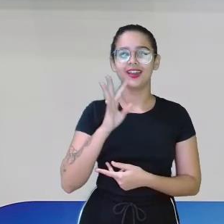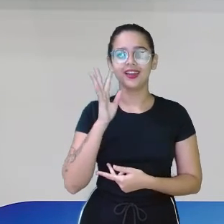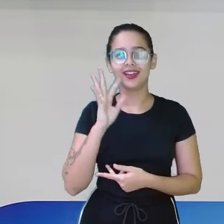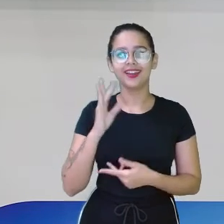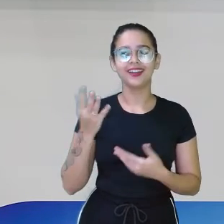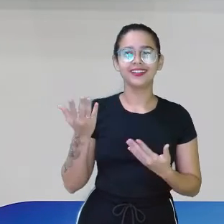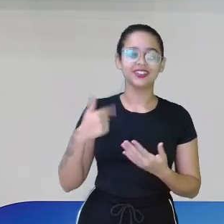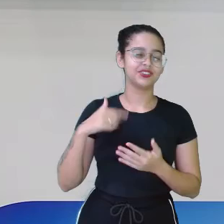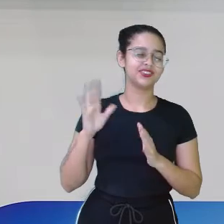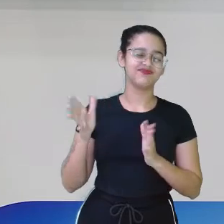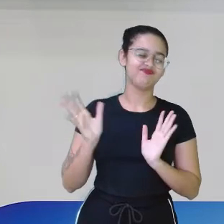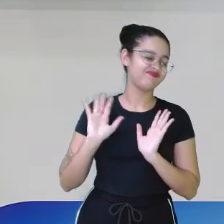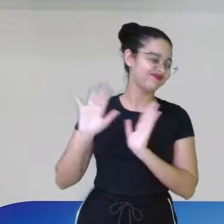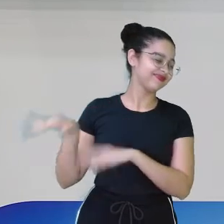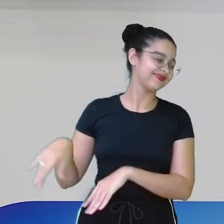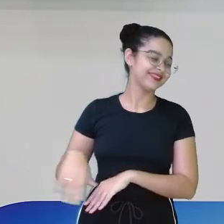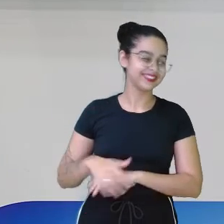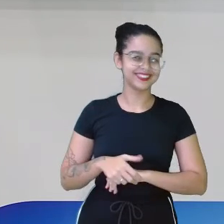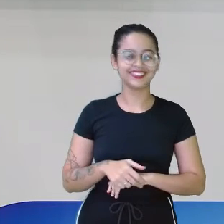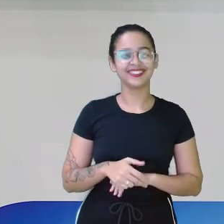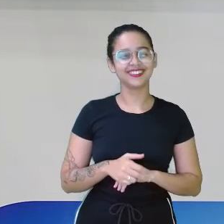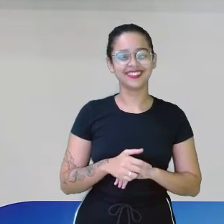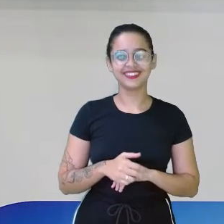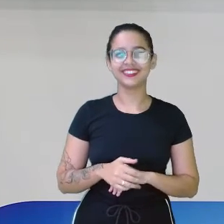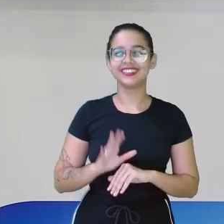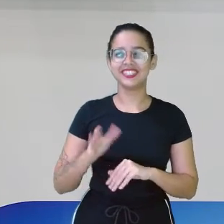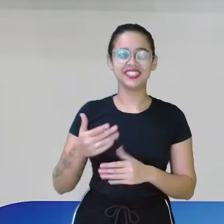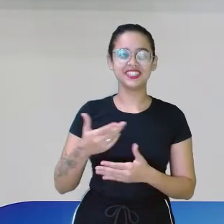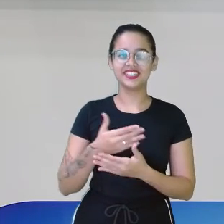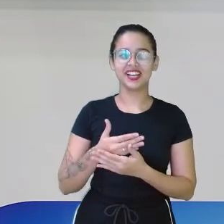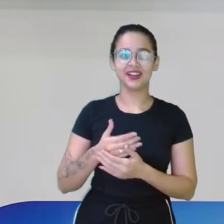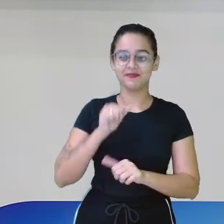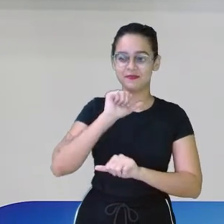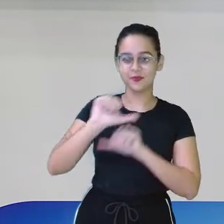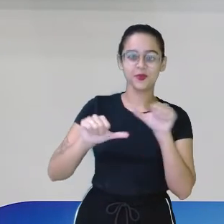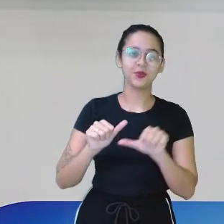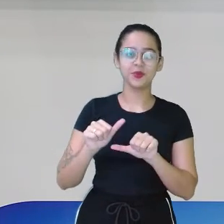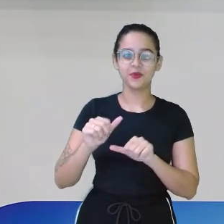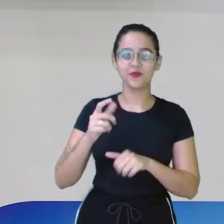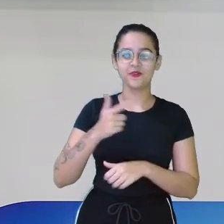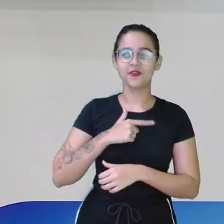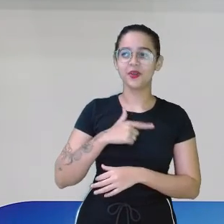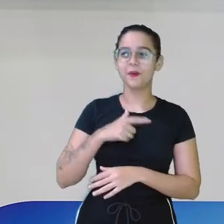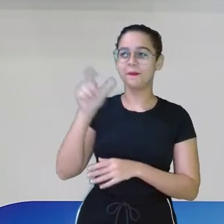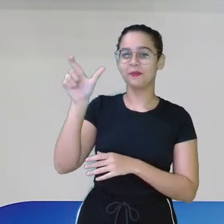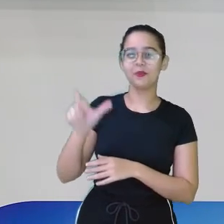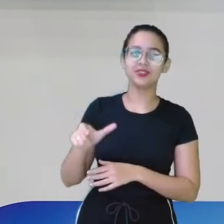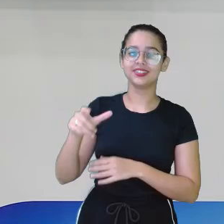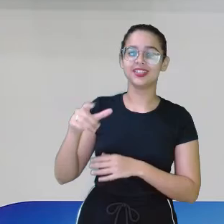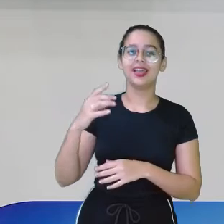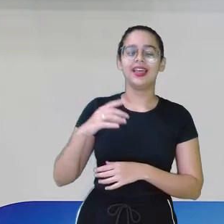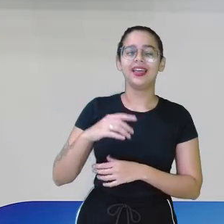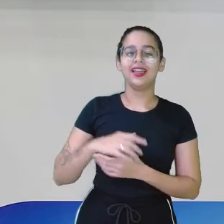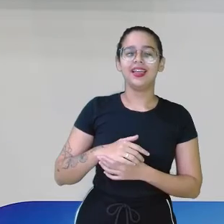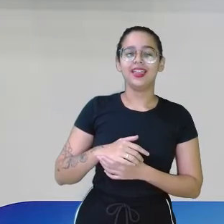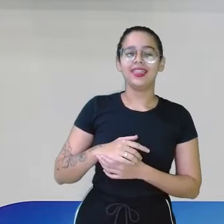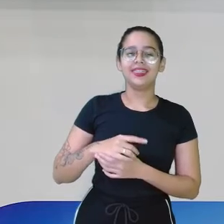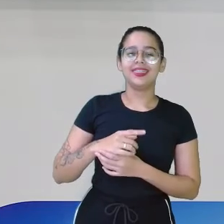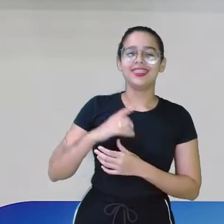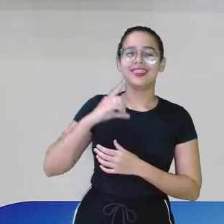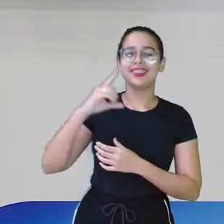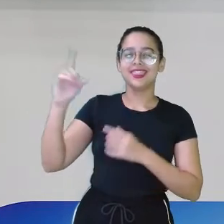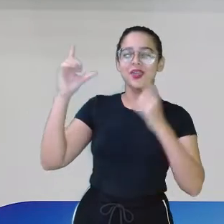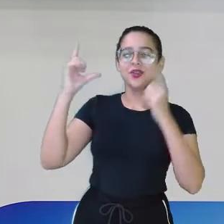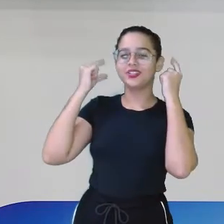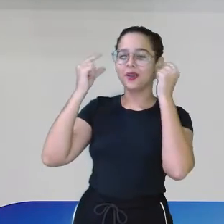gente? Eu já. Pois é, já. Já ficou feia. Exato, Pode exatamente. ser o Deus grego. É isso mesmo. Isso